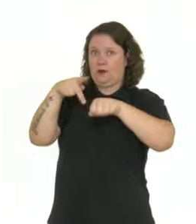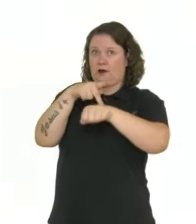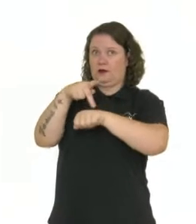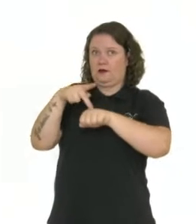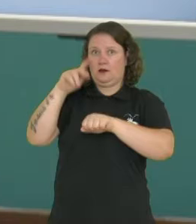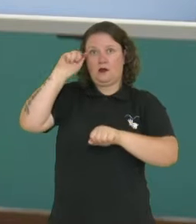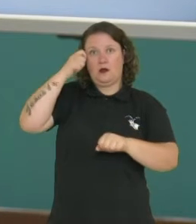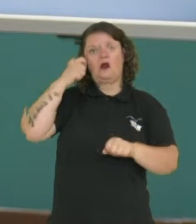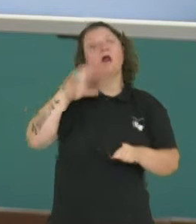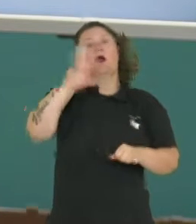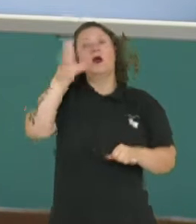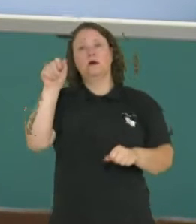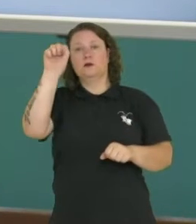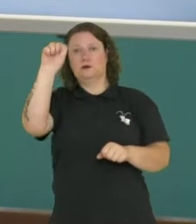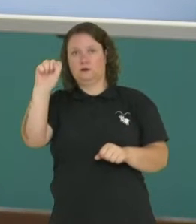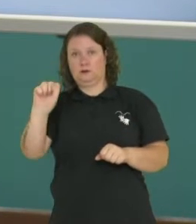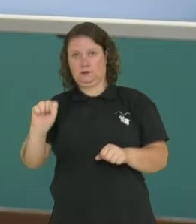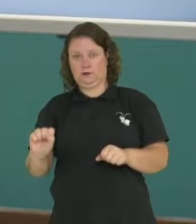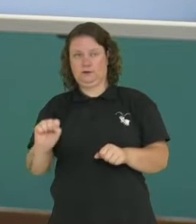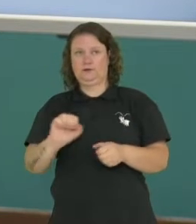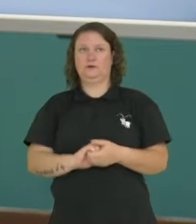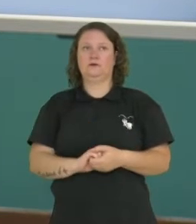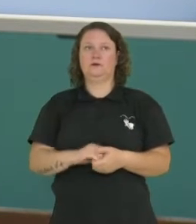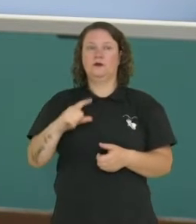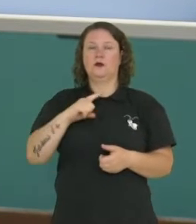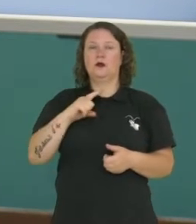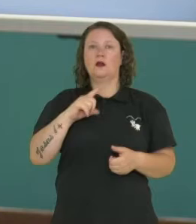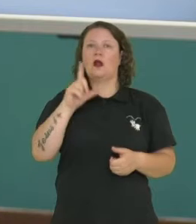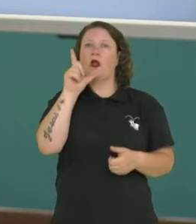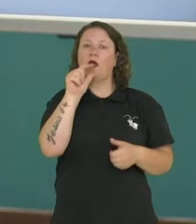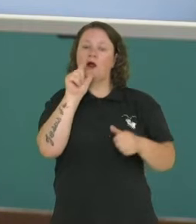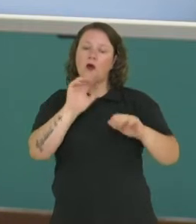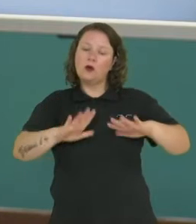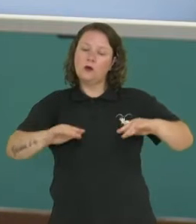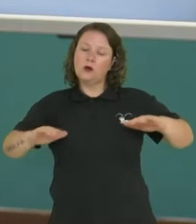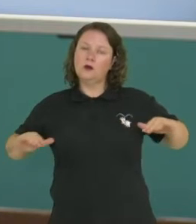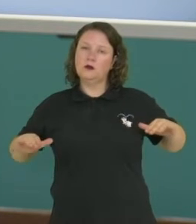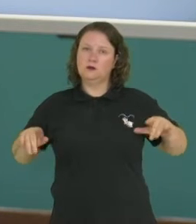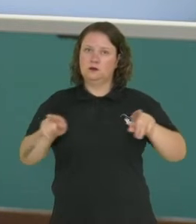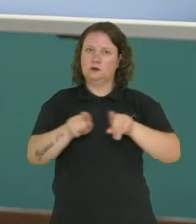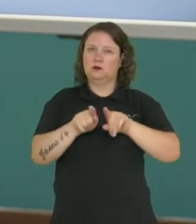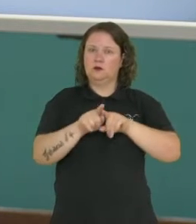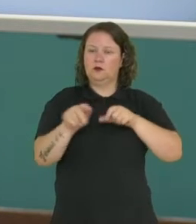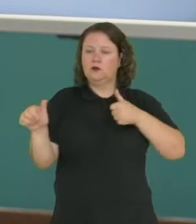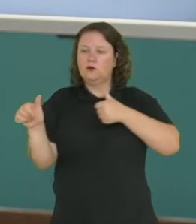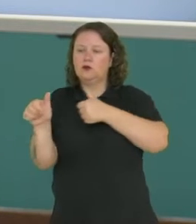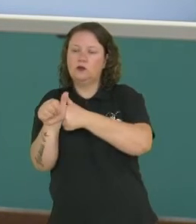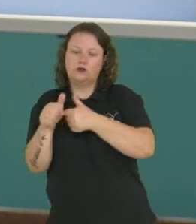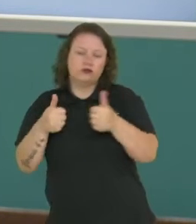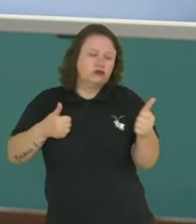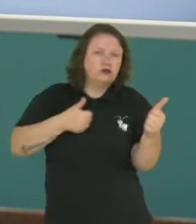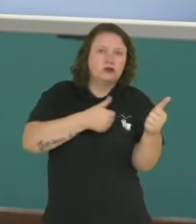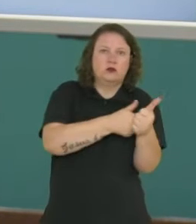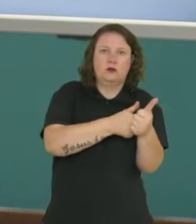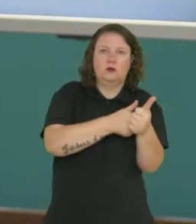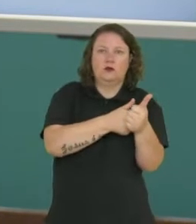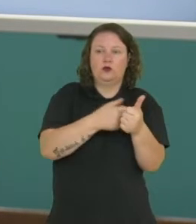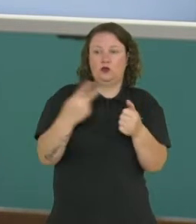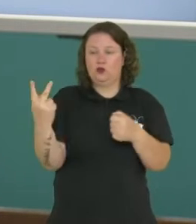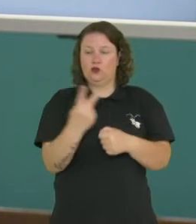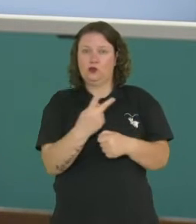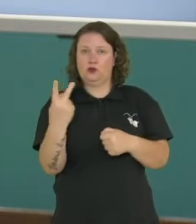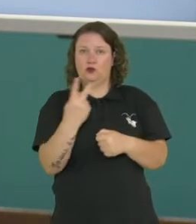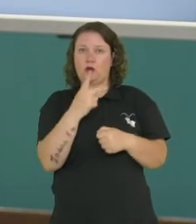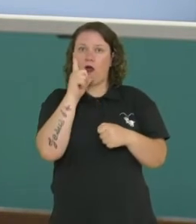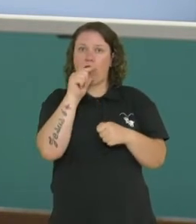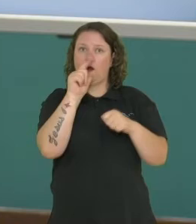Está aqui, por exemplo, né, o Oceano Índico, aqui o Oceano Atlântico, então ele é banhado por esses 2 oceanos. Bom, e aqui temos algumas coisas